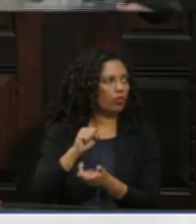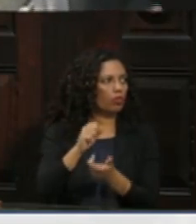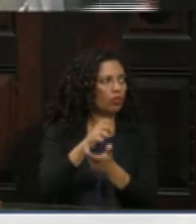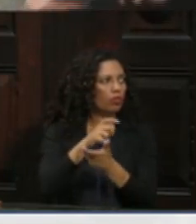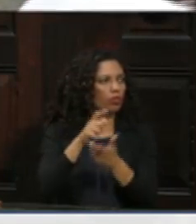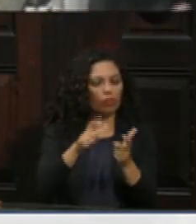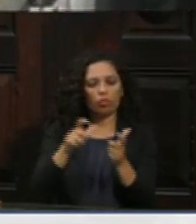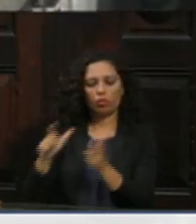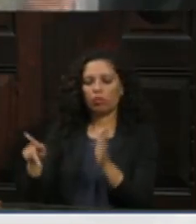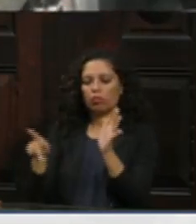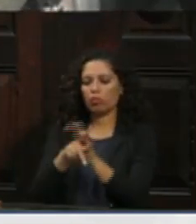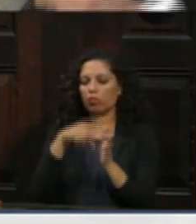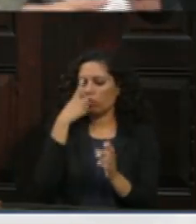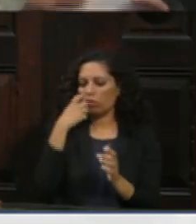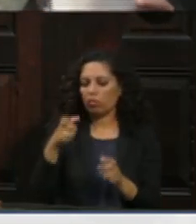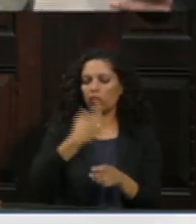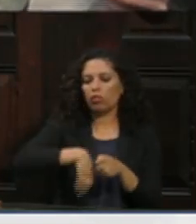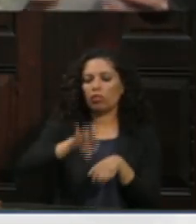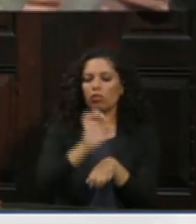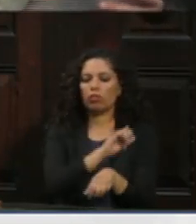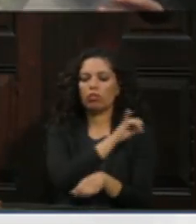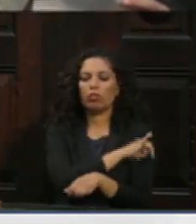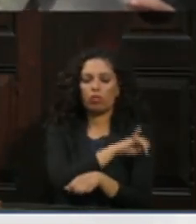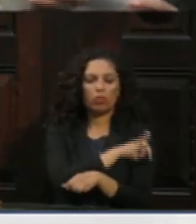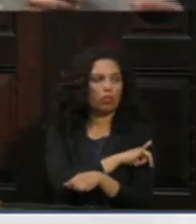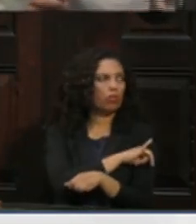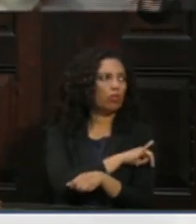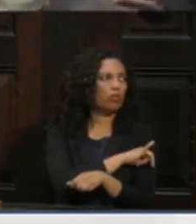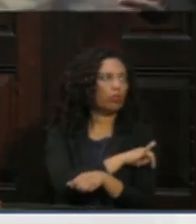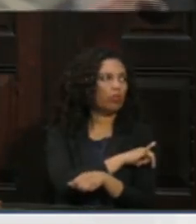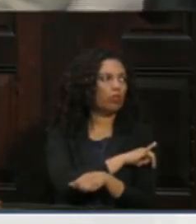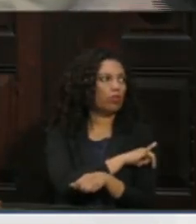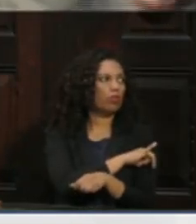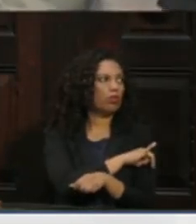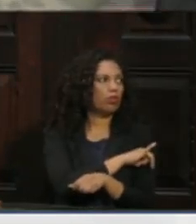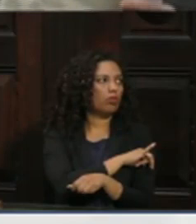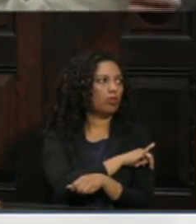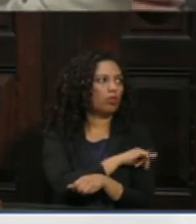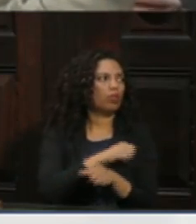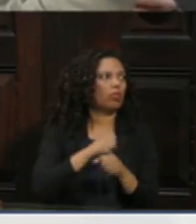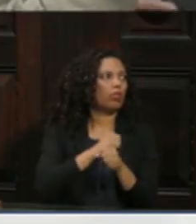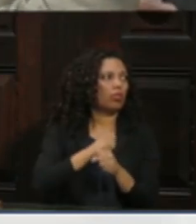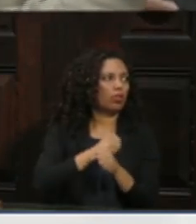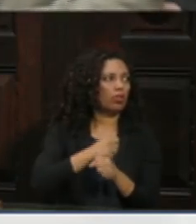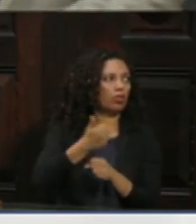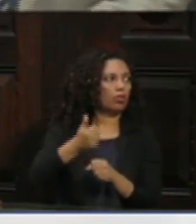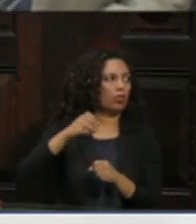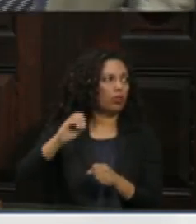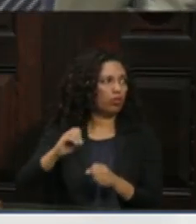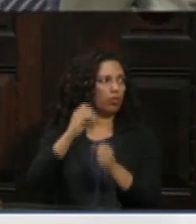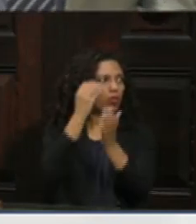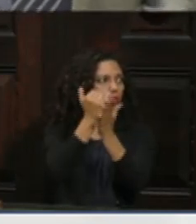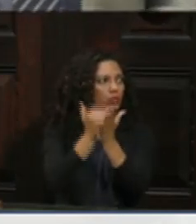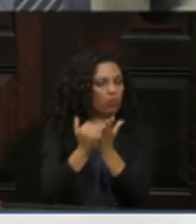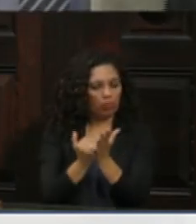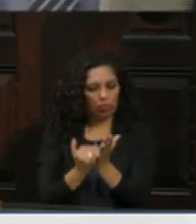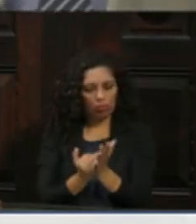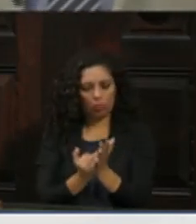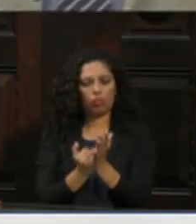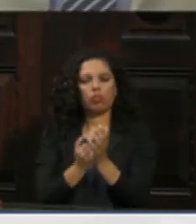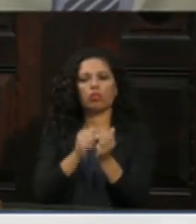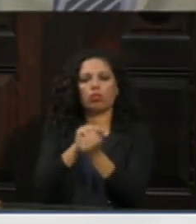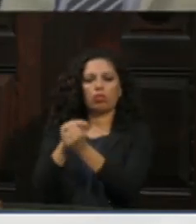deputado Luiz Paulo, que vai dar daqui da mesa. No mérito favorável. Com os pareceres emitidos em discussão. Não havendo que queira